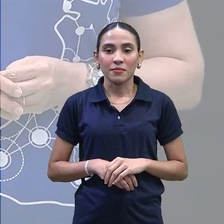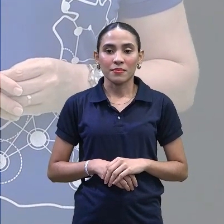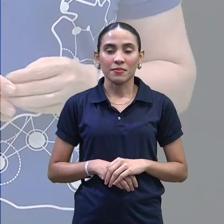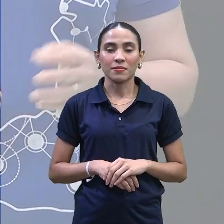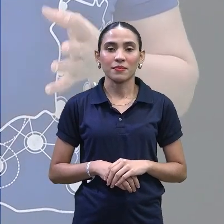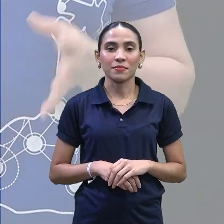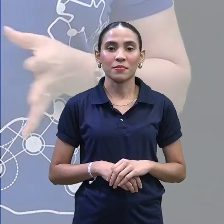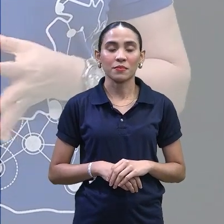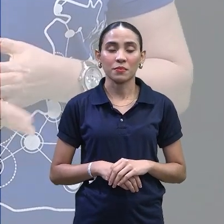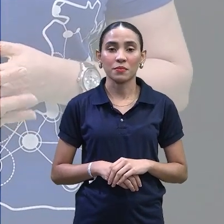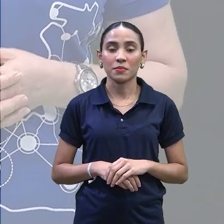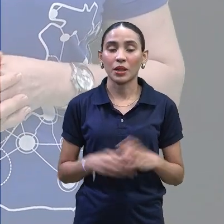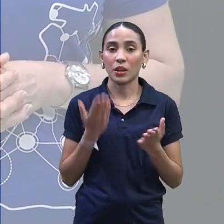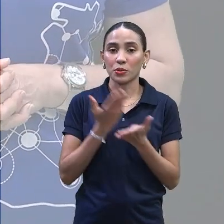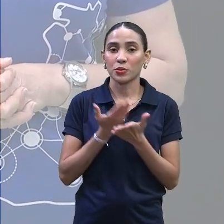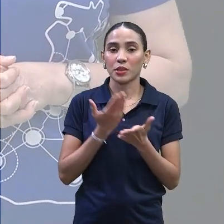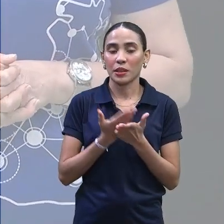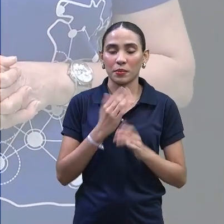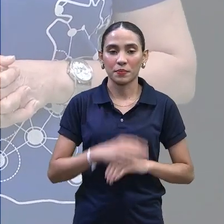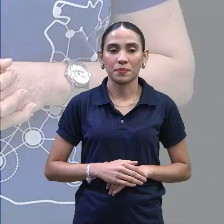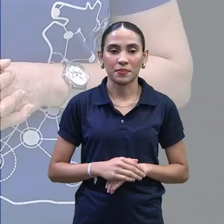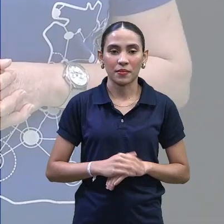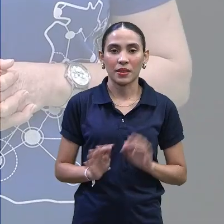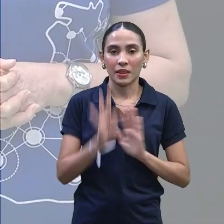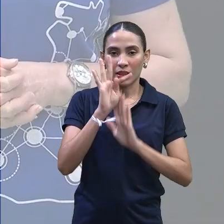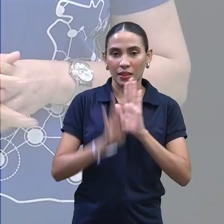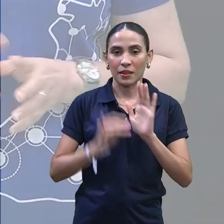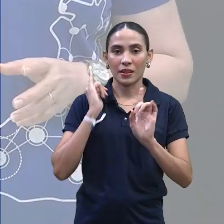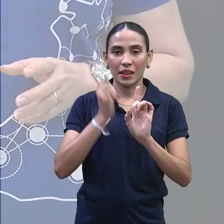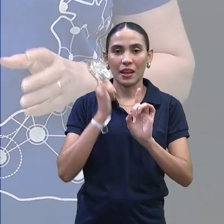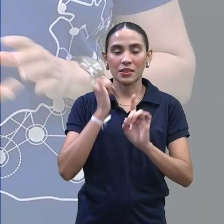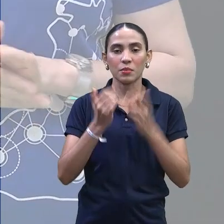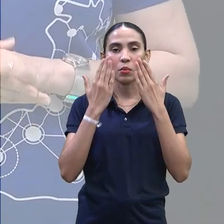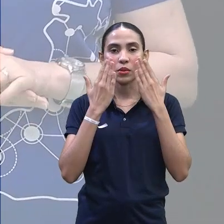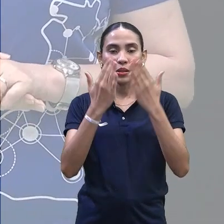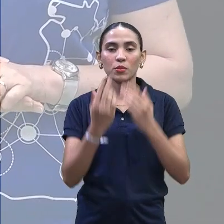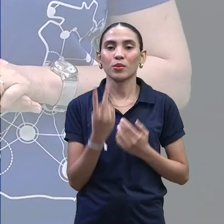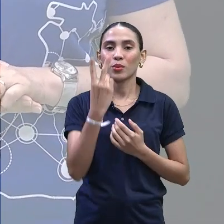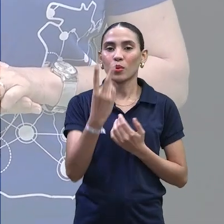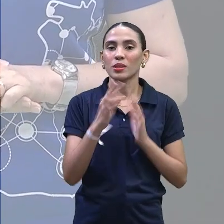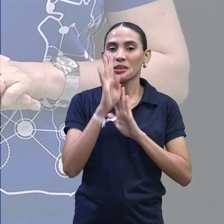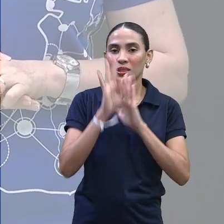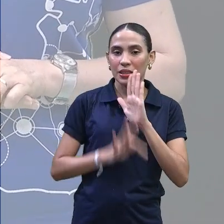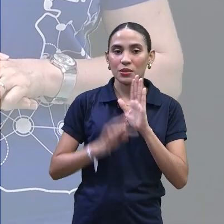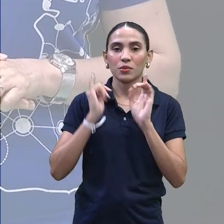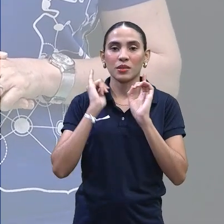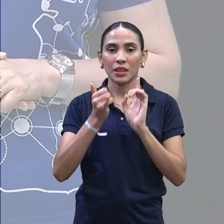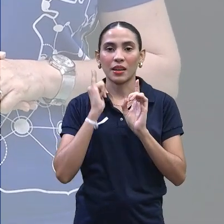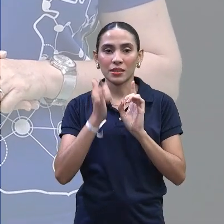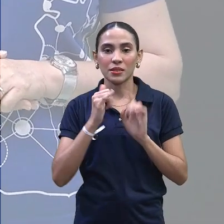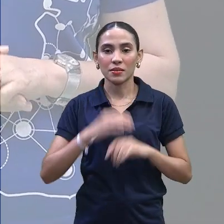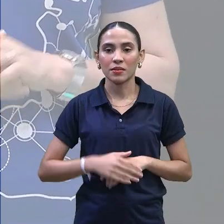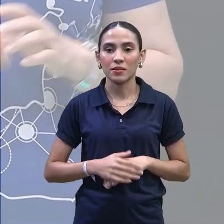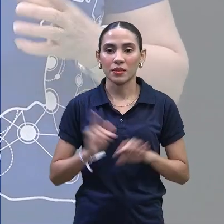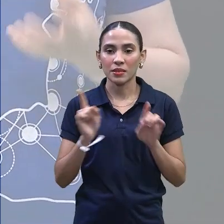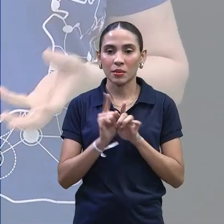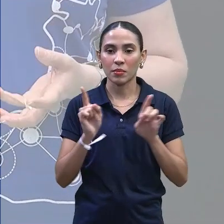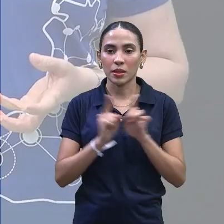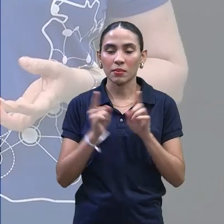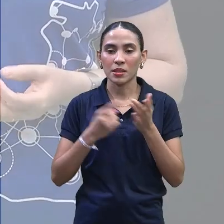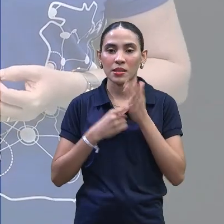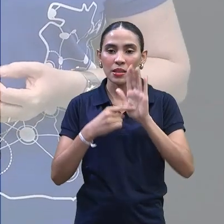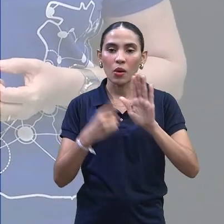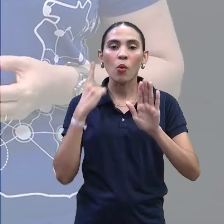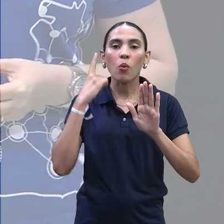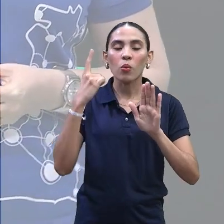Então, turmas, nós estudamos aí sobre o texto narrativo, mostramos 2 textos narrativos para vocês, né? E nós trouxemos para vocês o